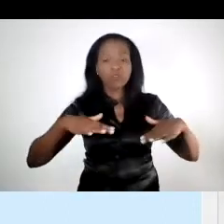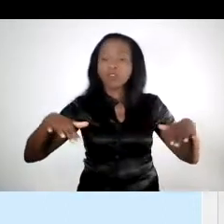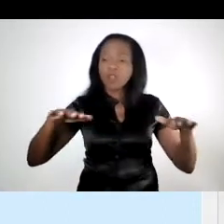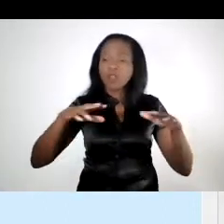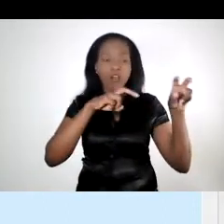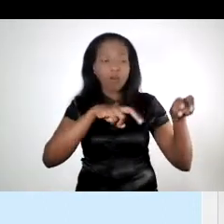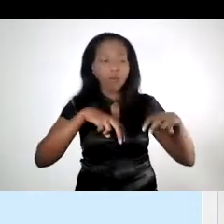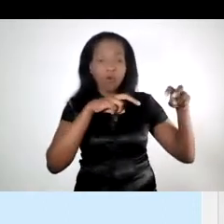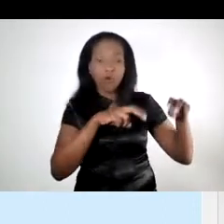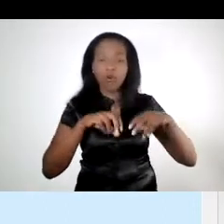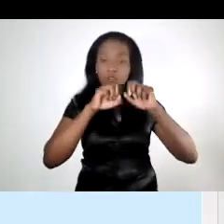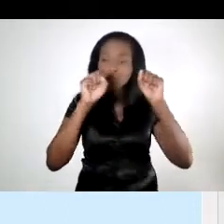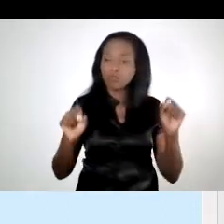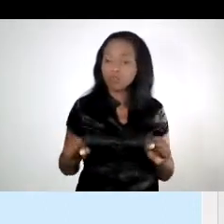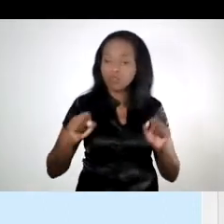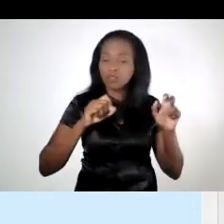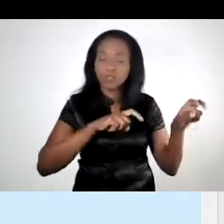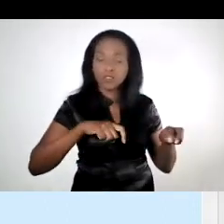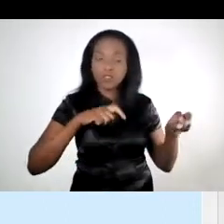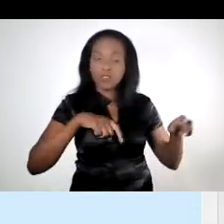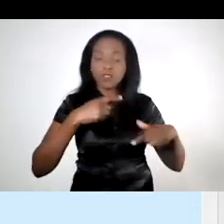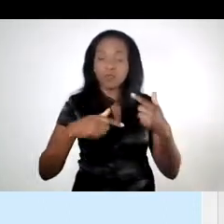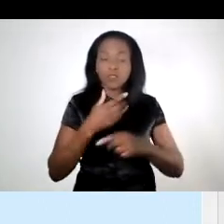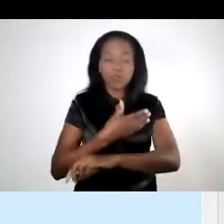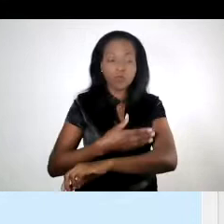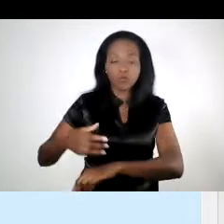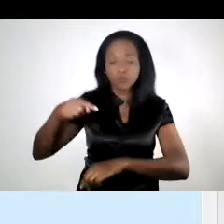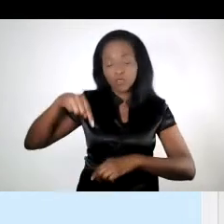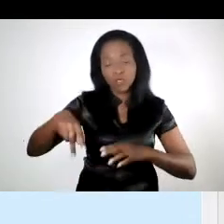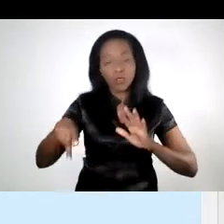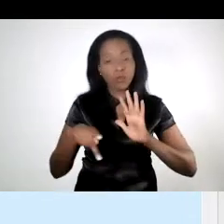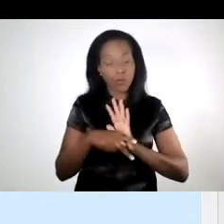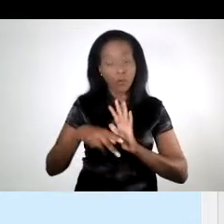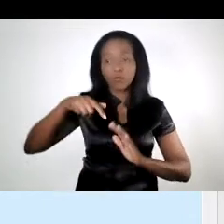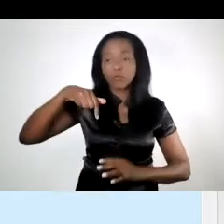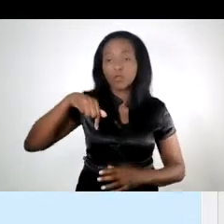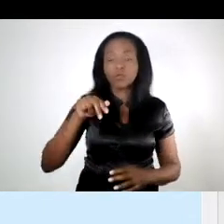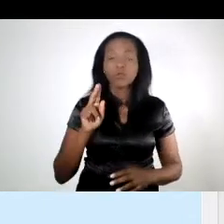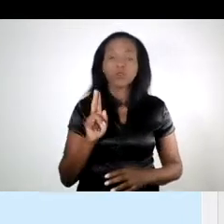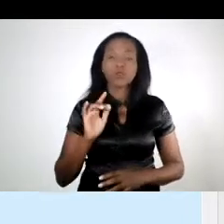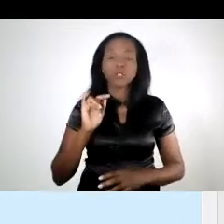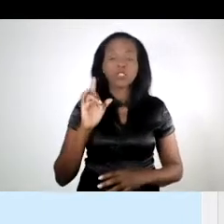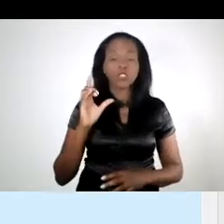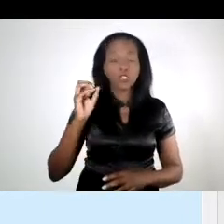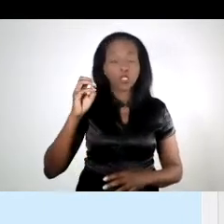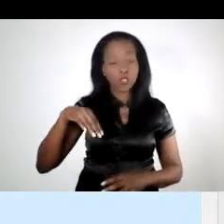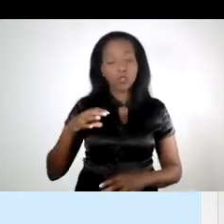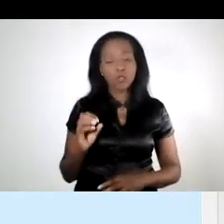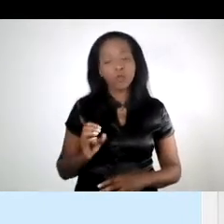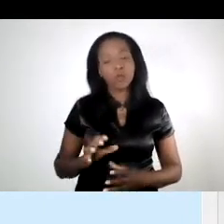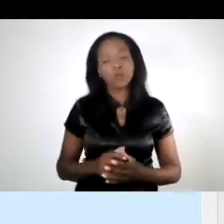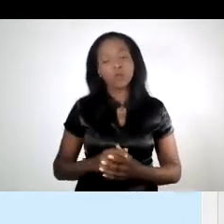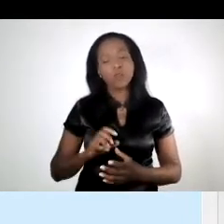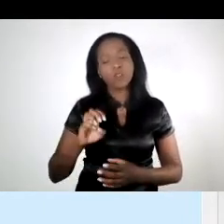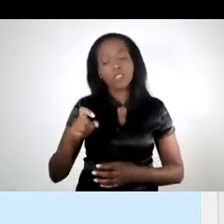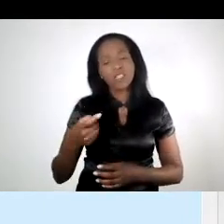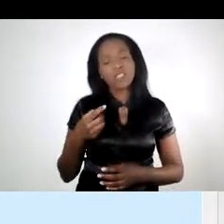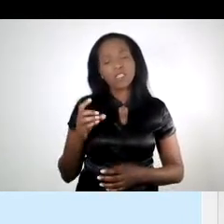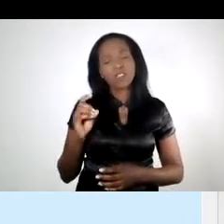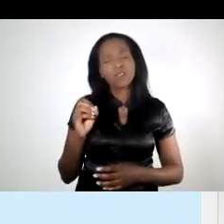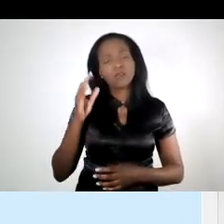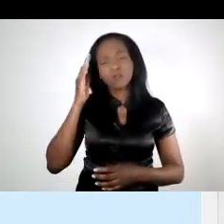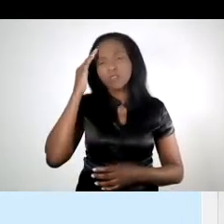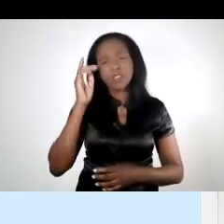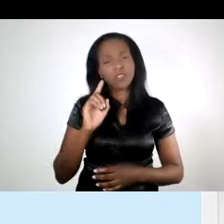do nosso sistema agrícola tradicional quilombola. Êxodo parecia não compreender. Como assim,